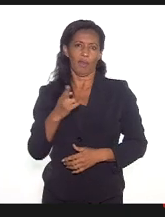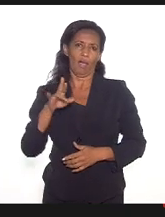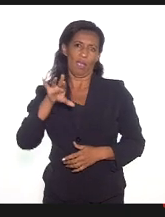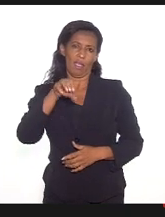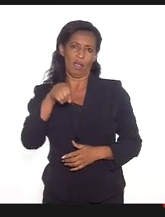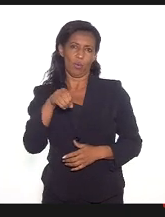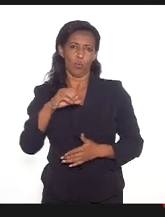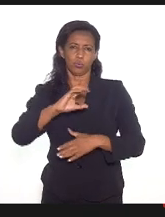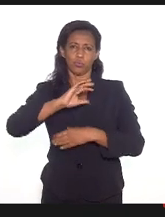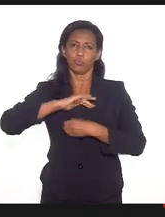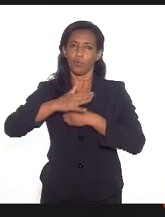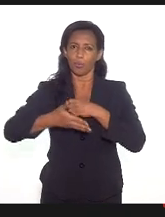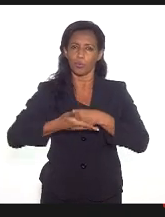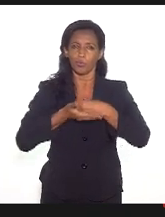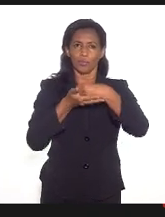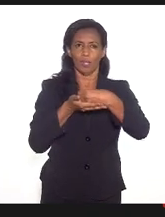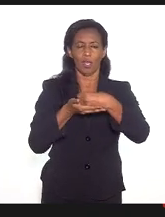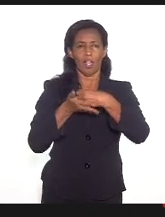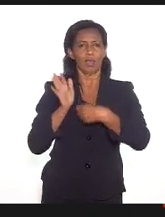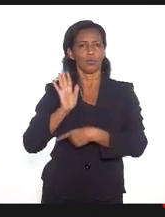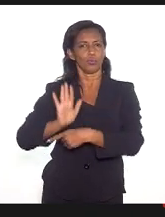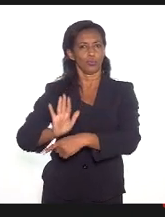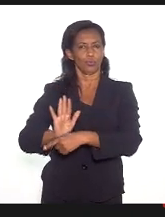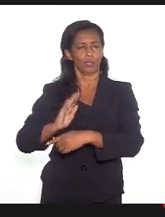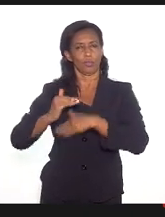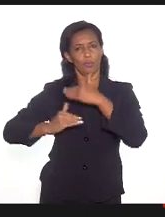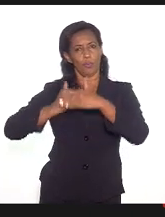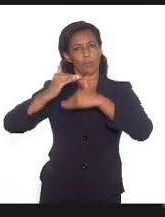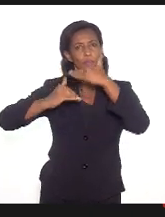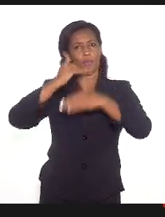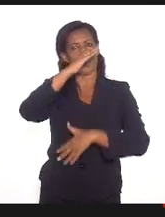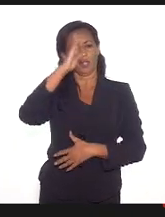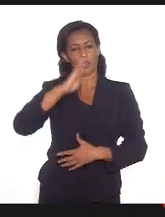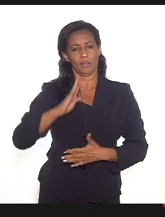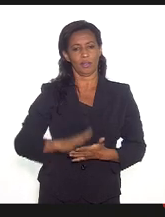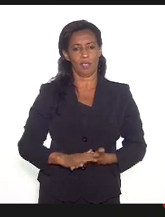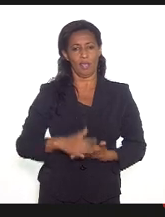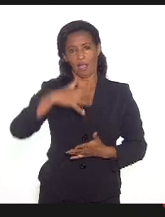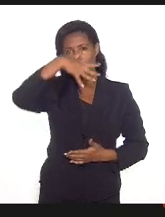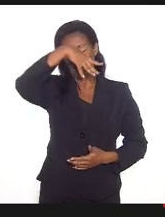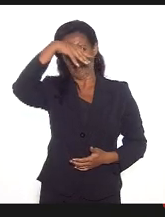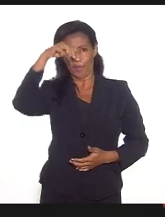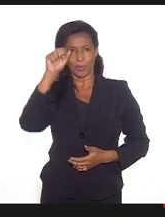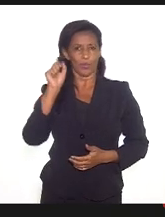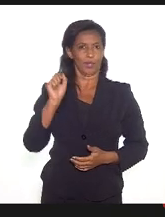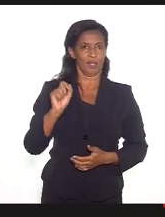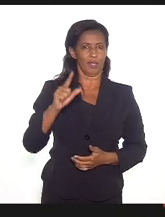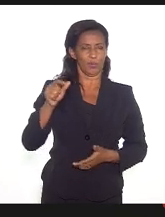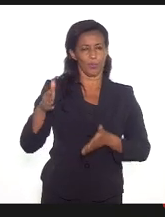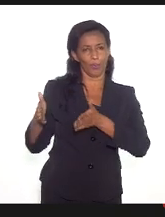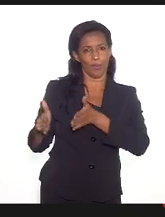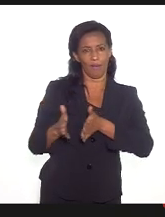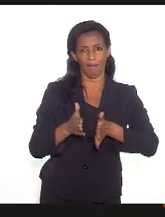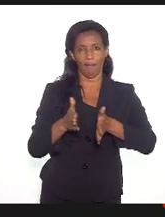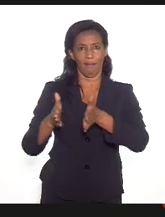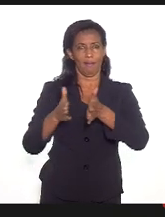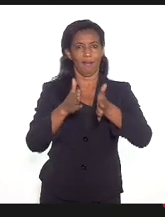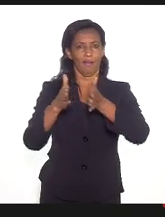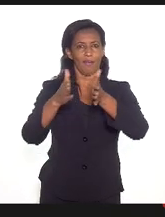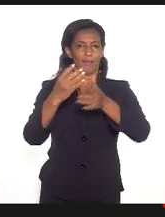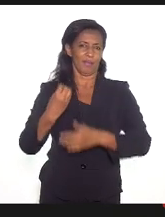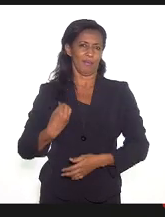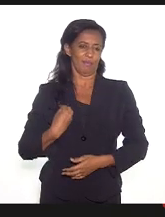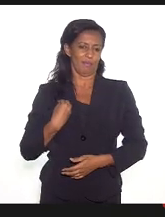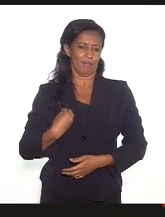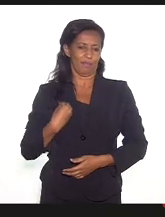forma sustentável, promovendo o progresso do Brasil. A Amazônia Azul, caminho para a